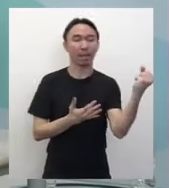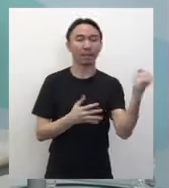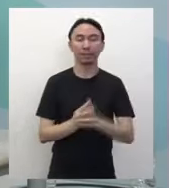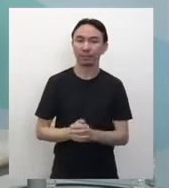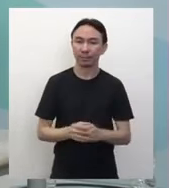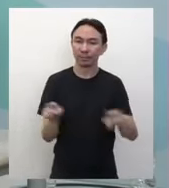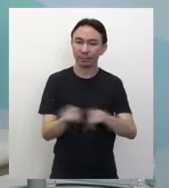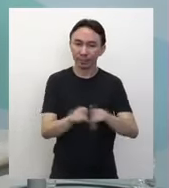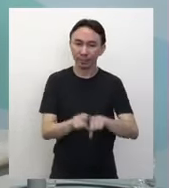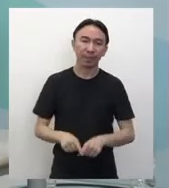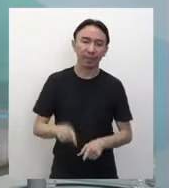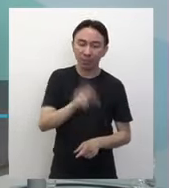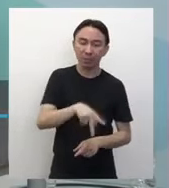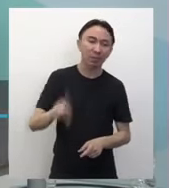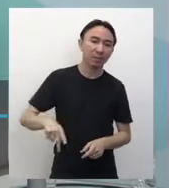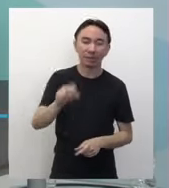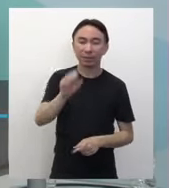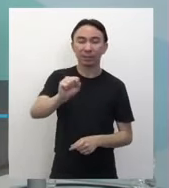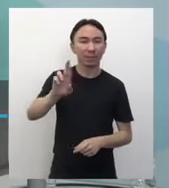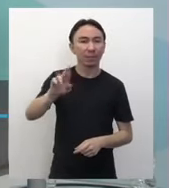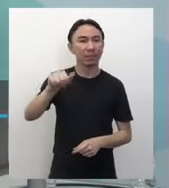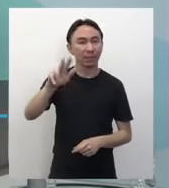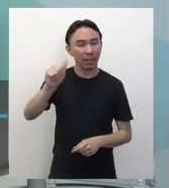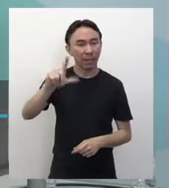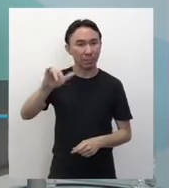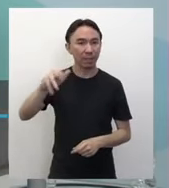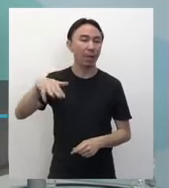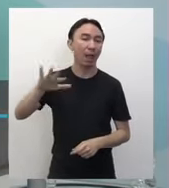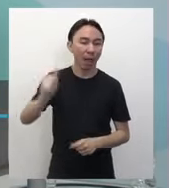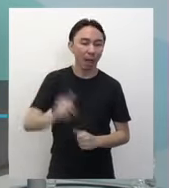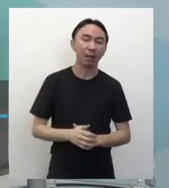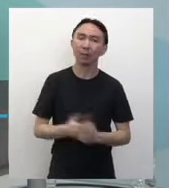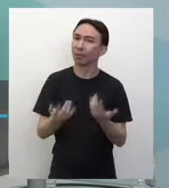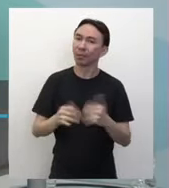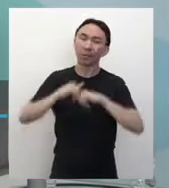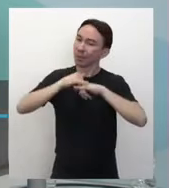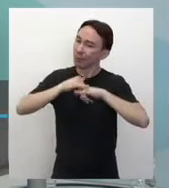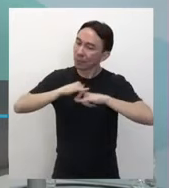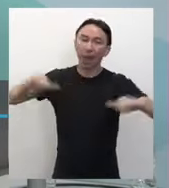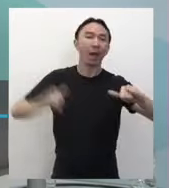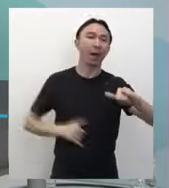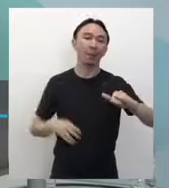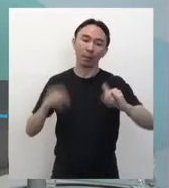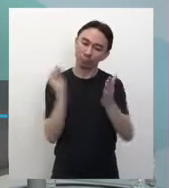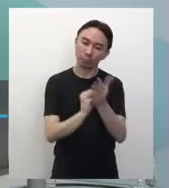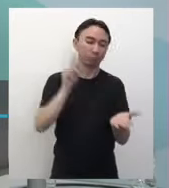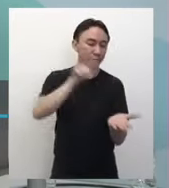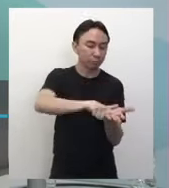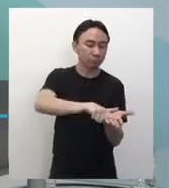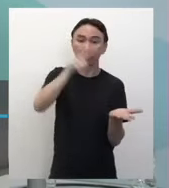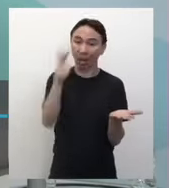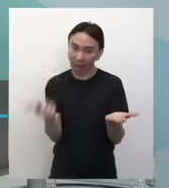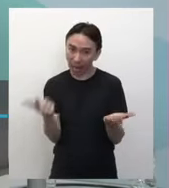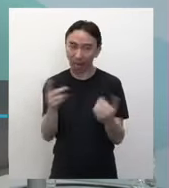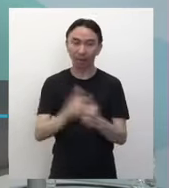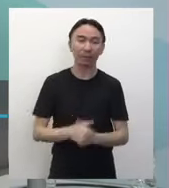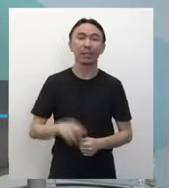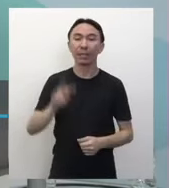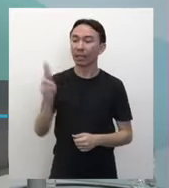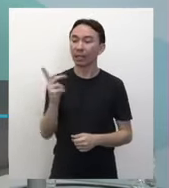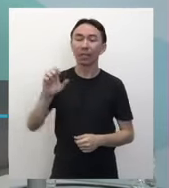Seranila colocou notícia, Procate jornal. A Heloísa, do Pro José,